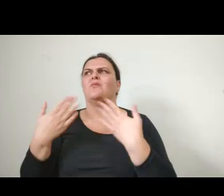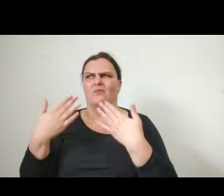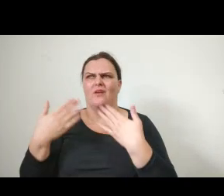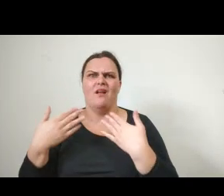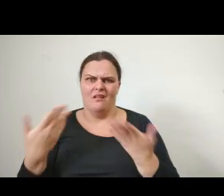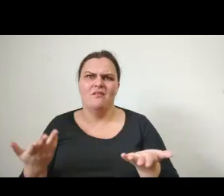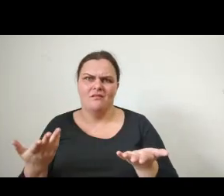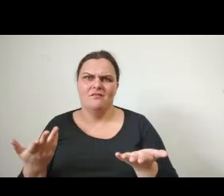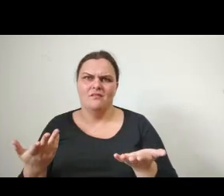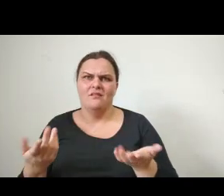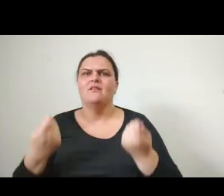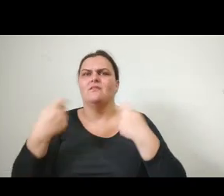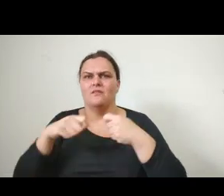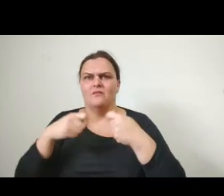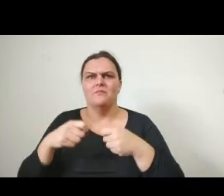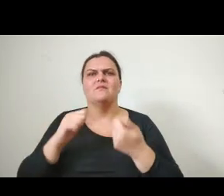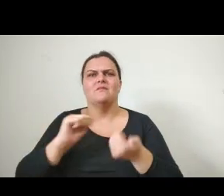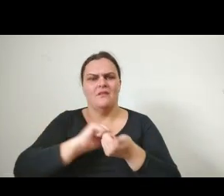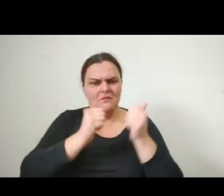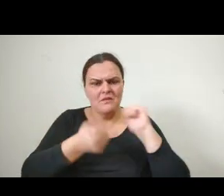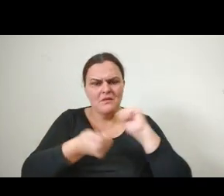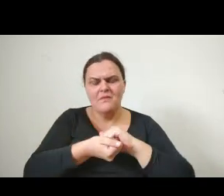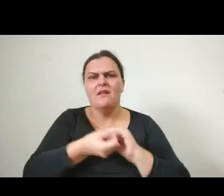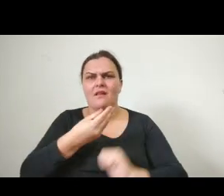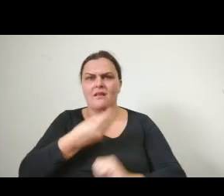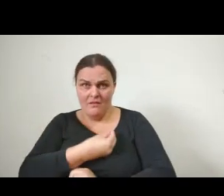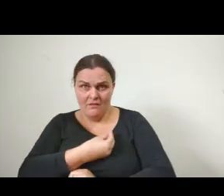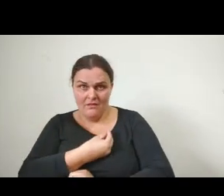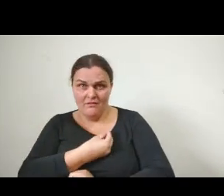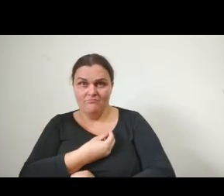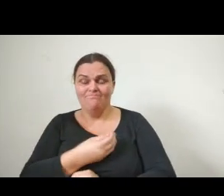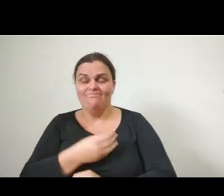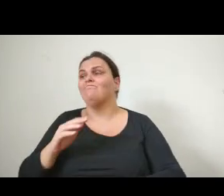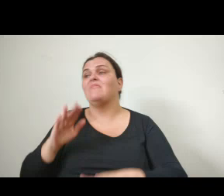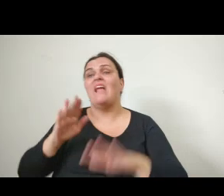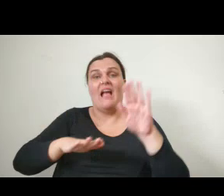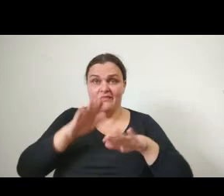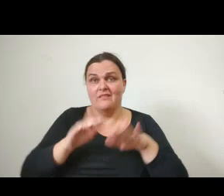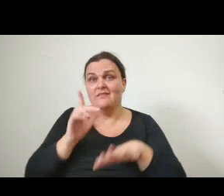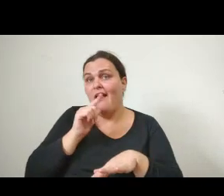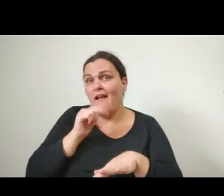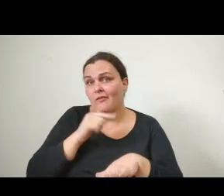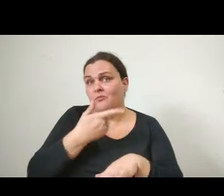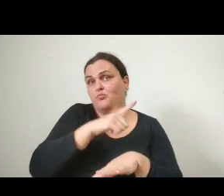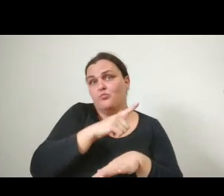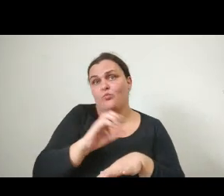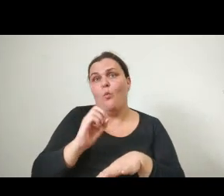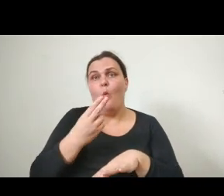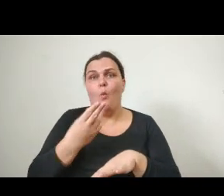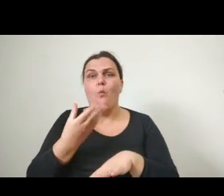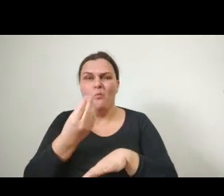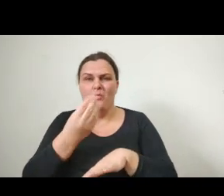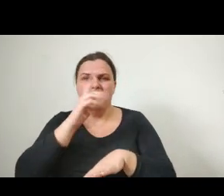à mudança na disponibilidade de água. Tem um estudo que cito aqui,